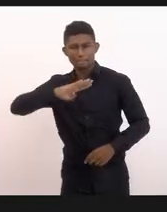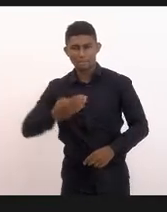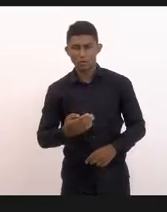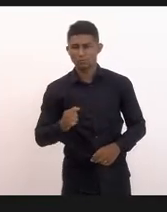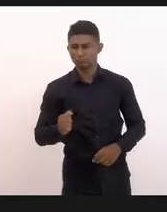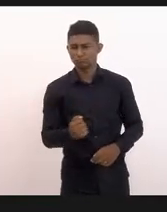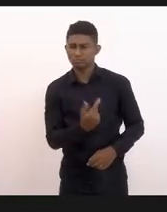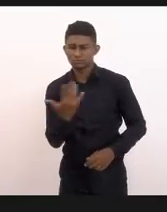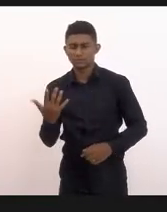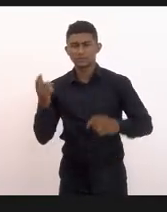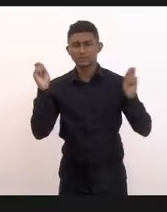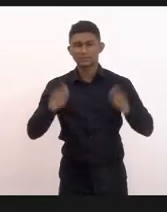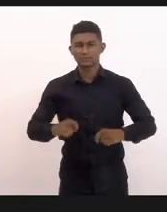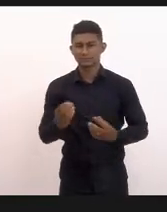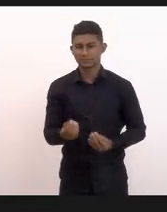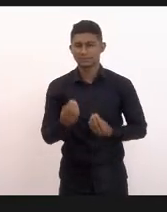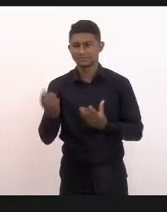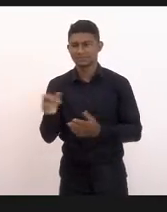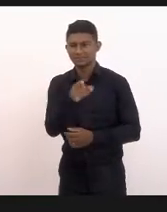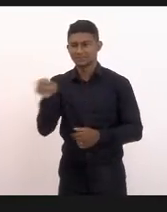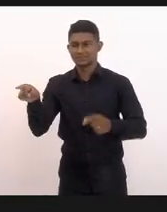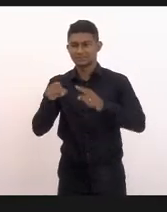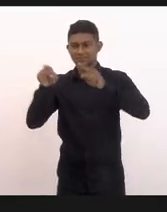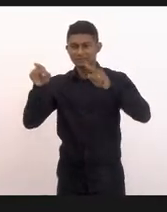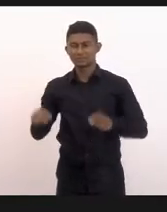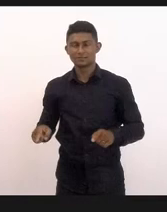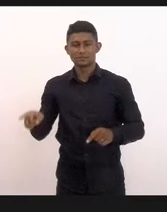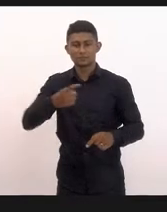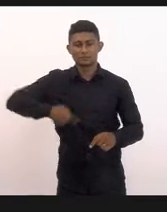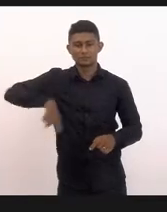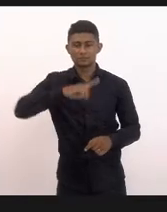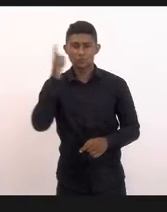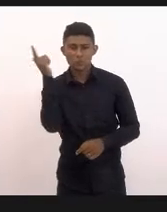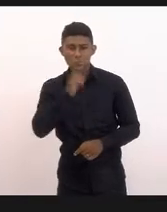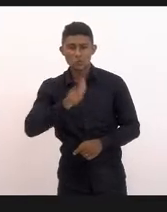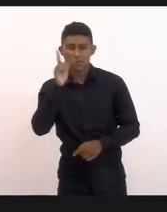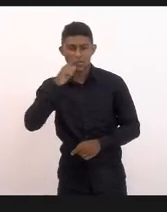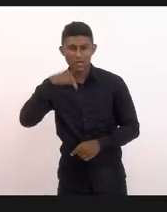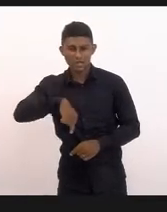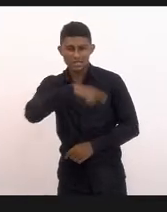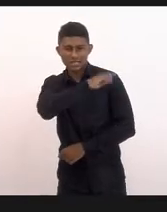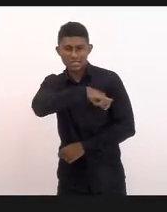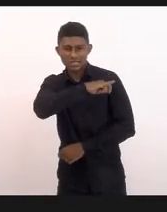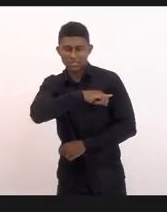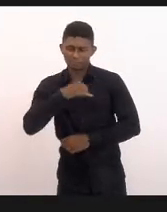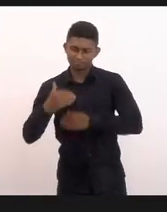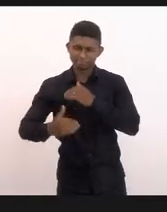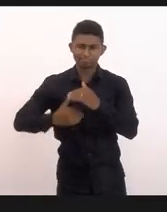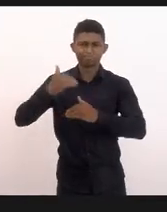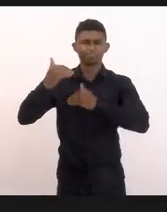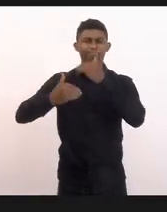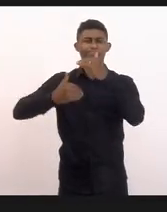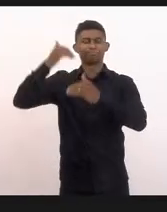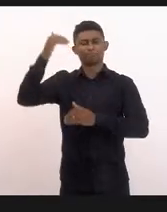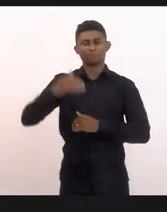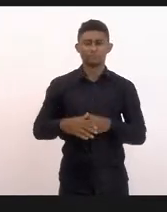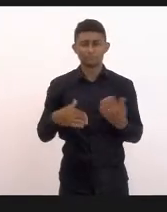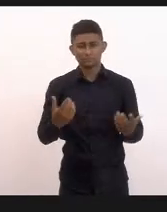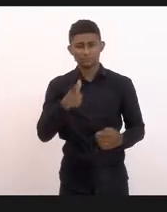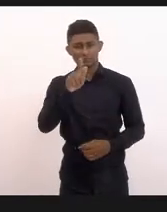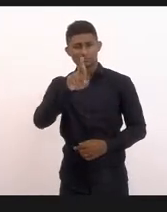como sim valorizar os seus servidores para a gente crescer esse Estado. Então, a greve